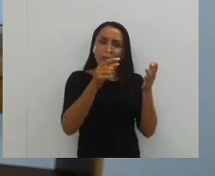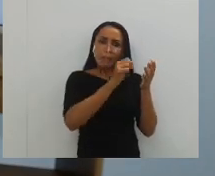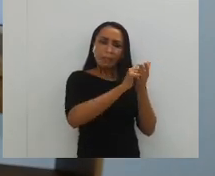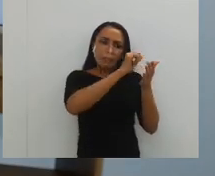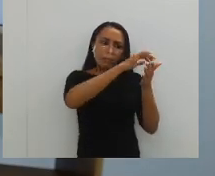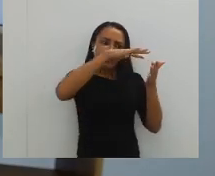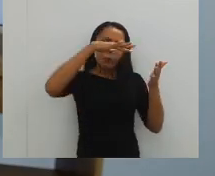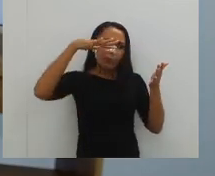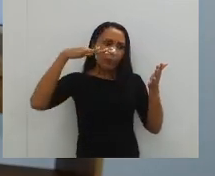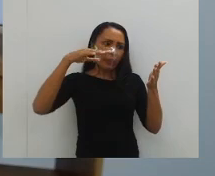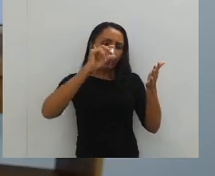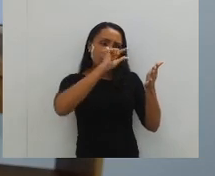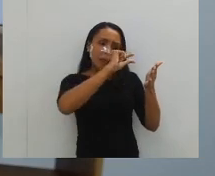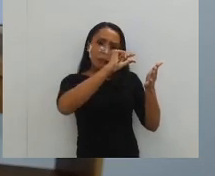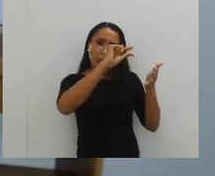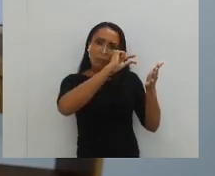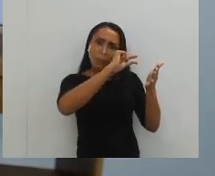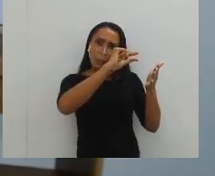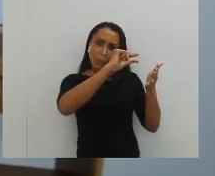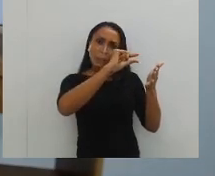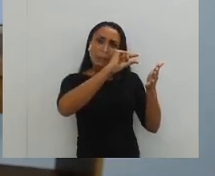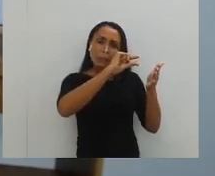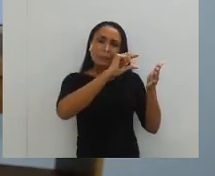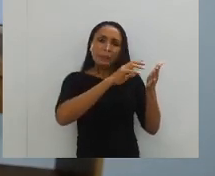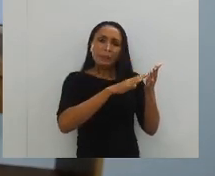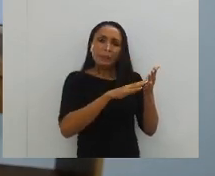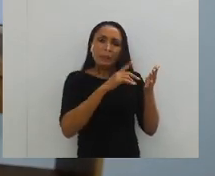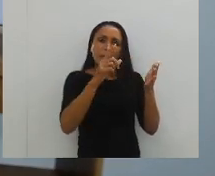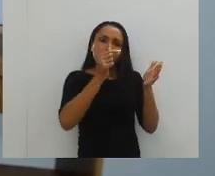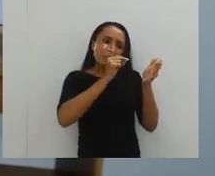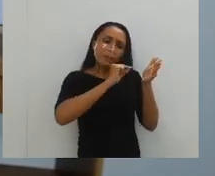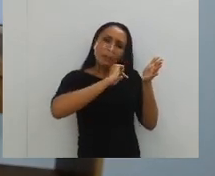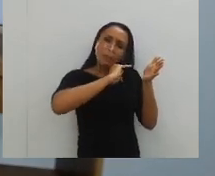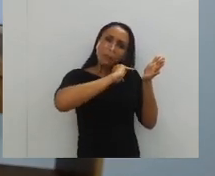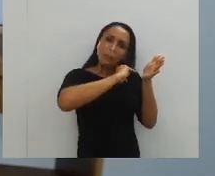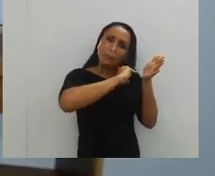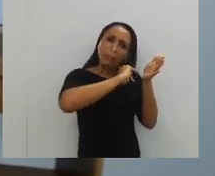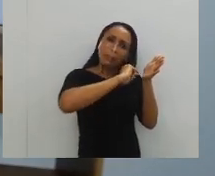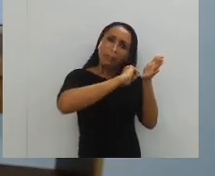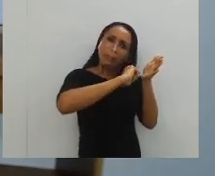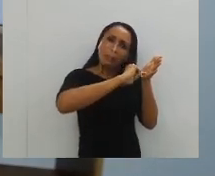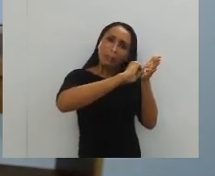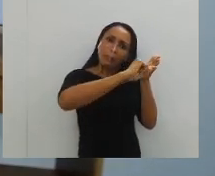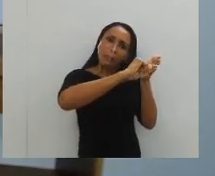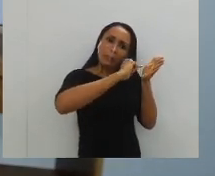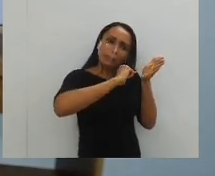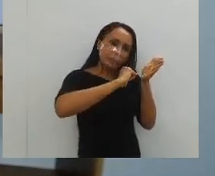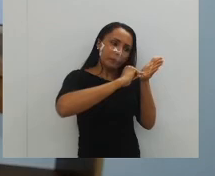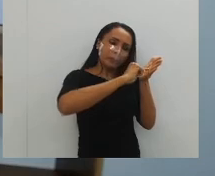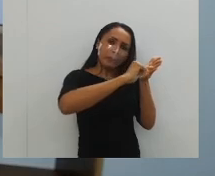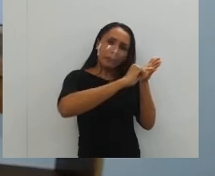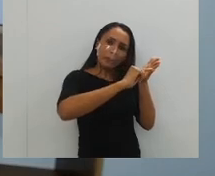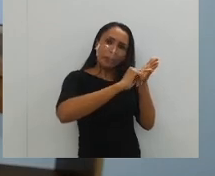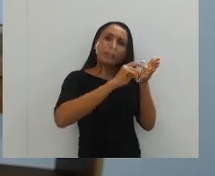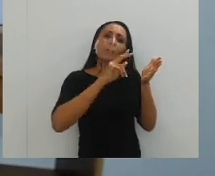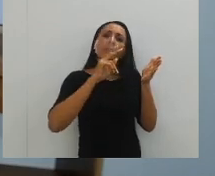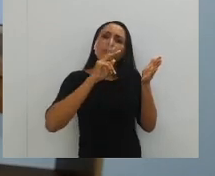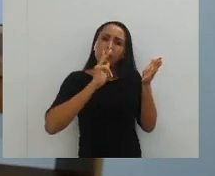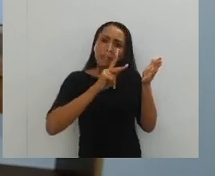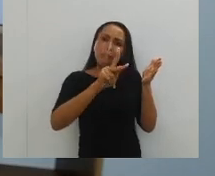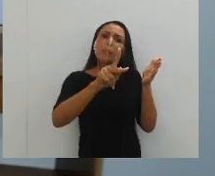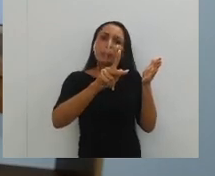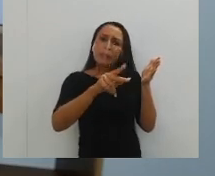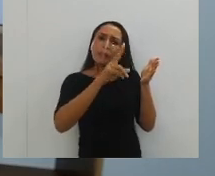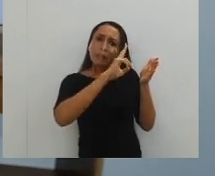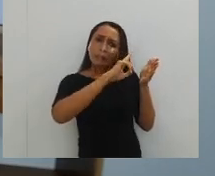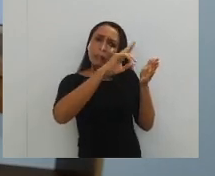esse nome científico que você manuscreveu, você tem que sublinhar. Toda vez que você escreve nome científico, você sublinha,